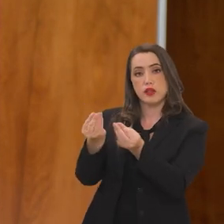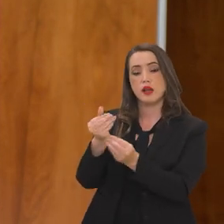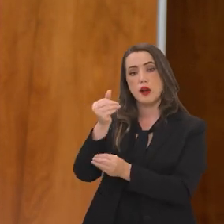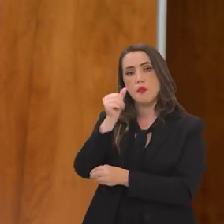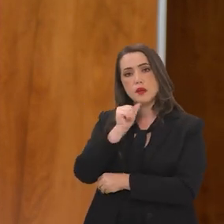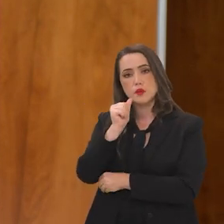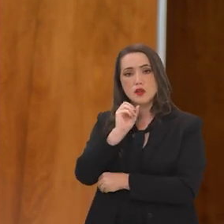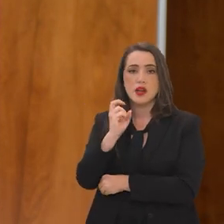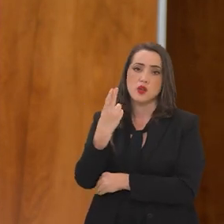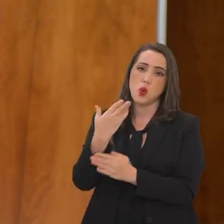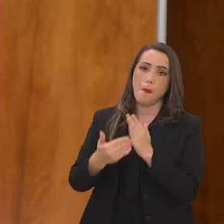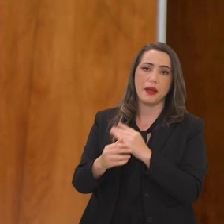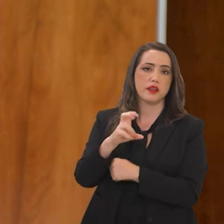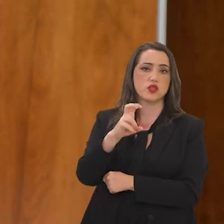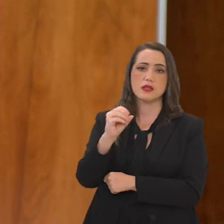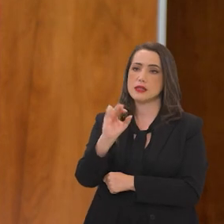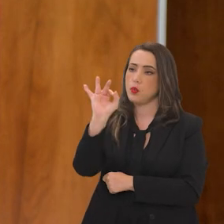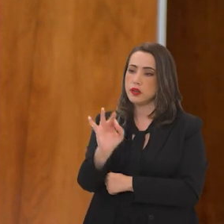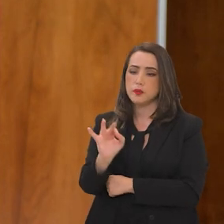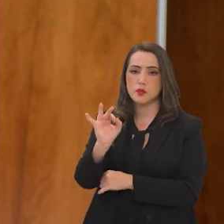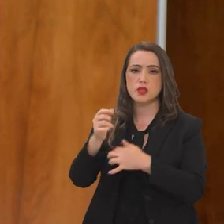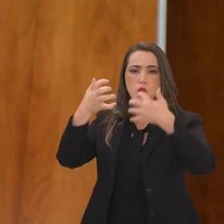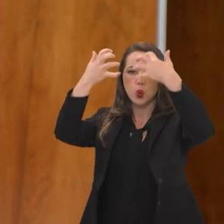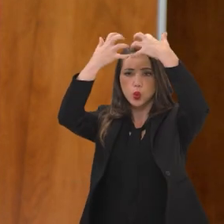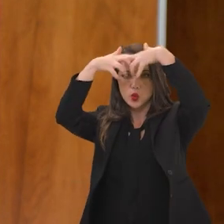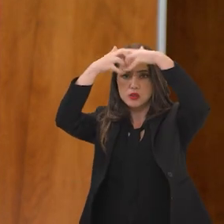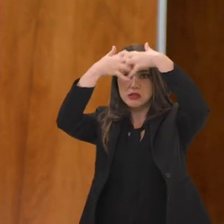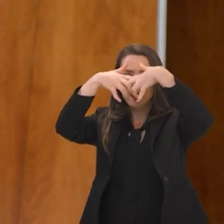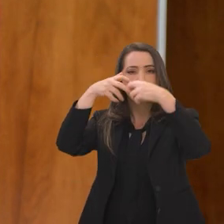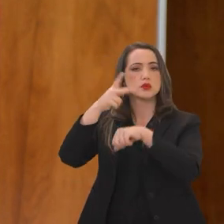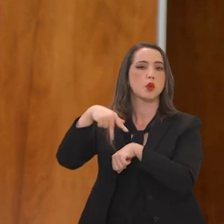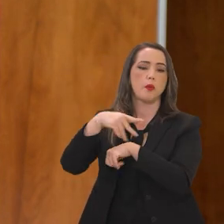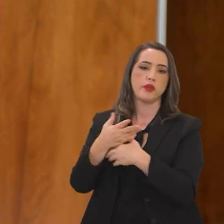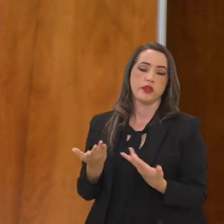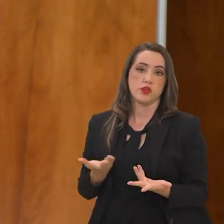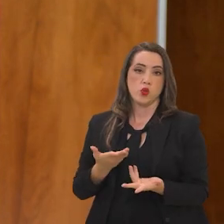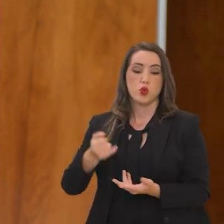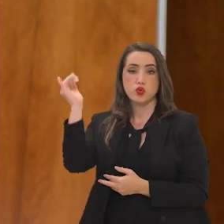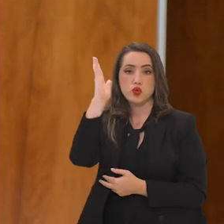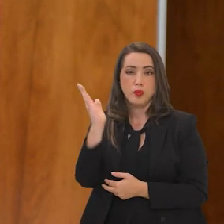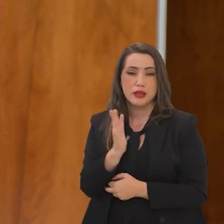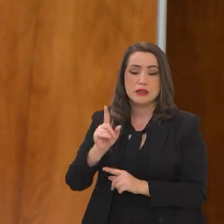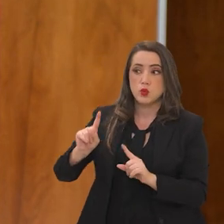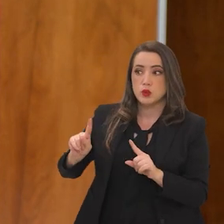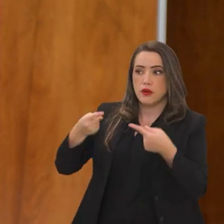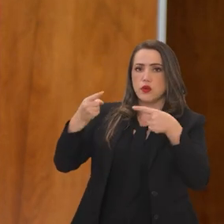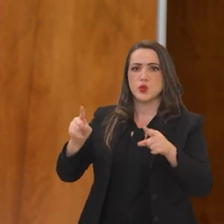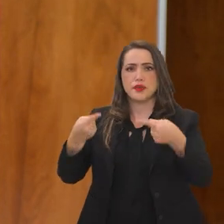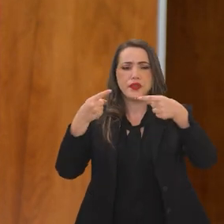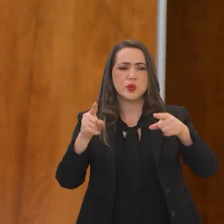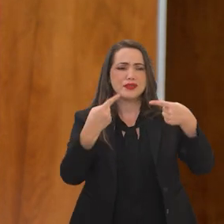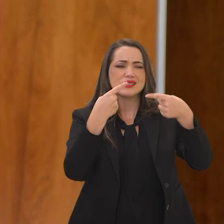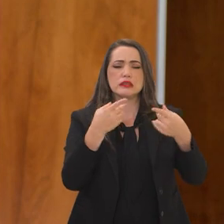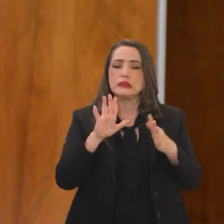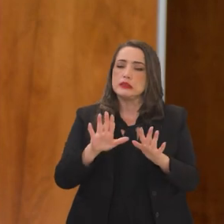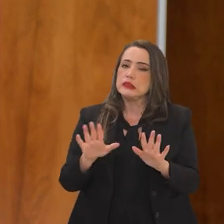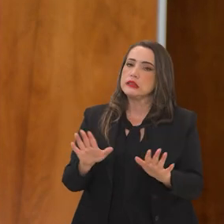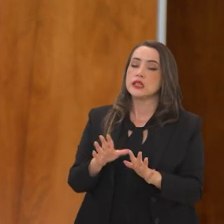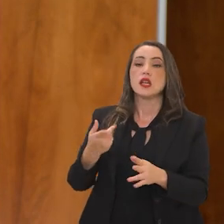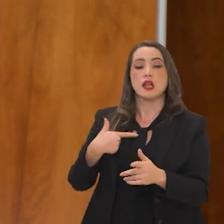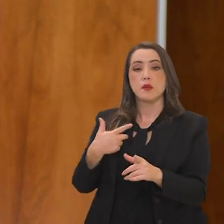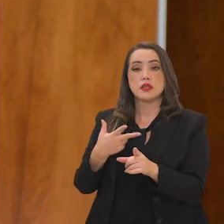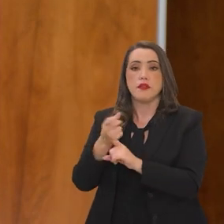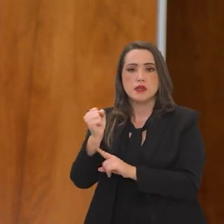mulheres é perder 50% do cérebro do país né o Brasil hoje é um país com enormes desafios né tem suas próprias